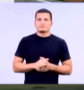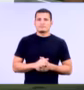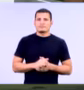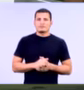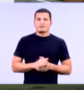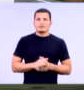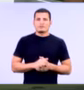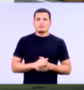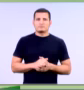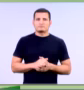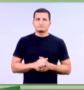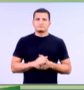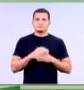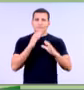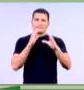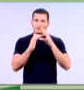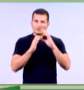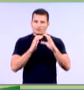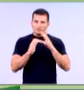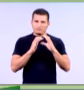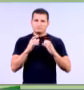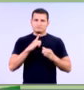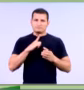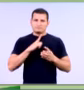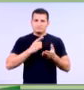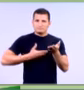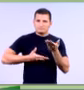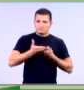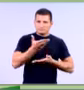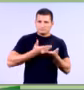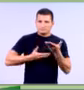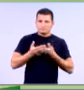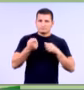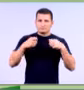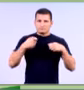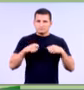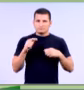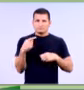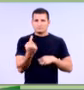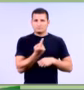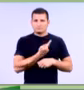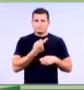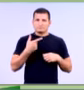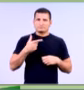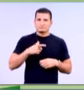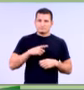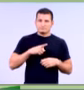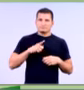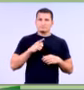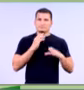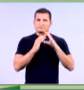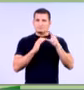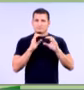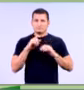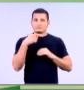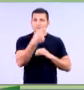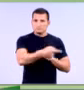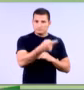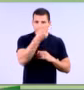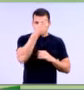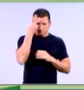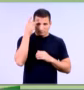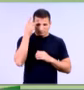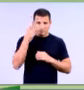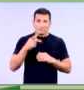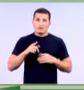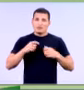Vejamos, o ato de comunicação ela está relacionado à necessidade que nós temos de nos comunicar com o próximo. Essa necessidade